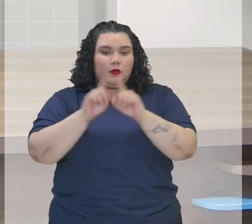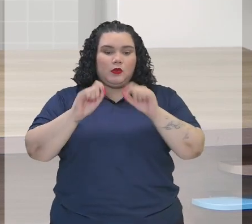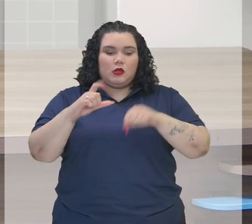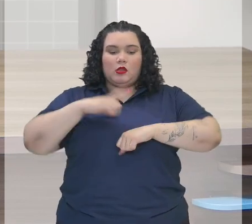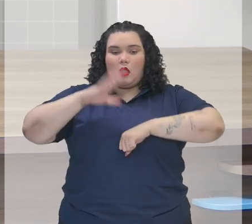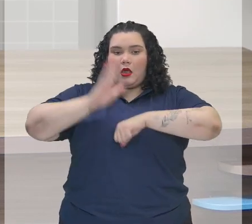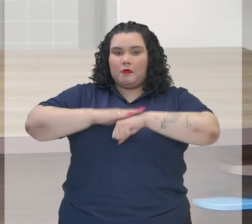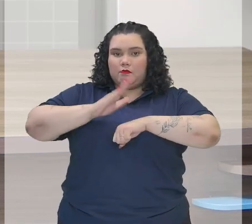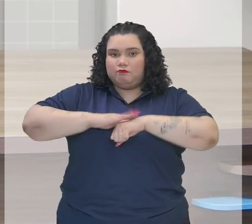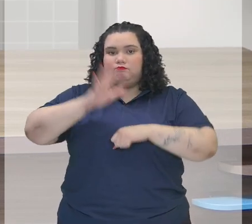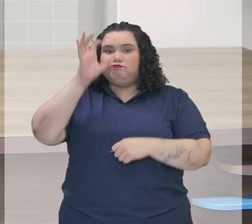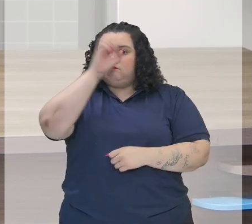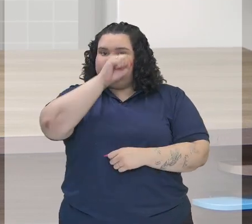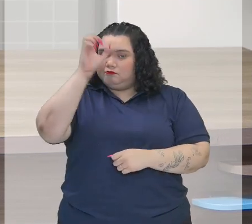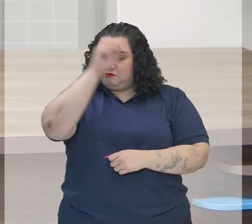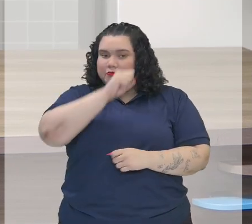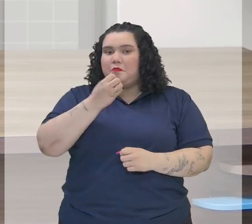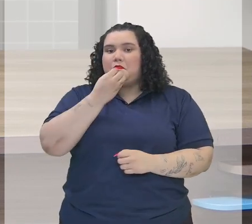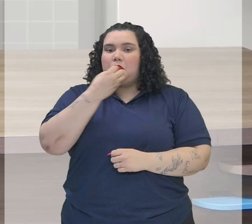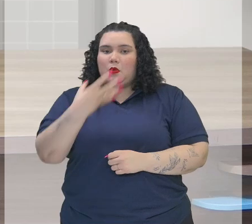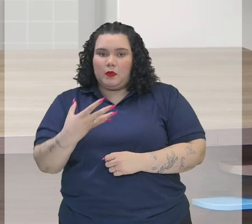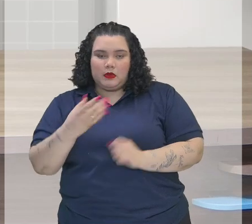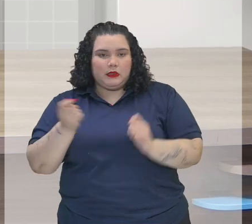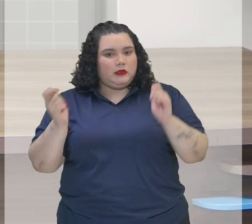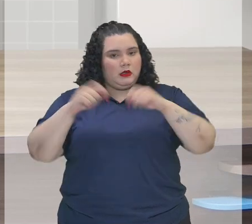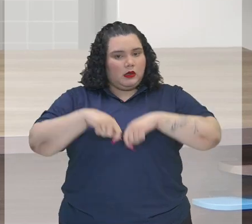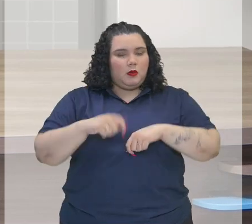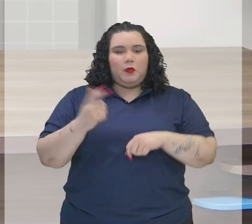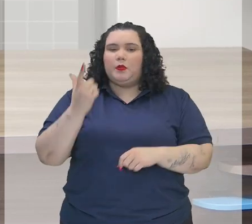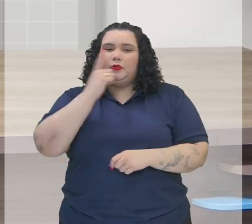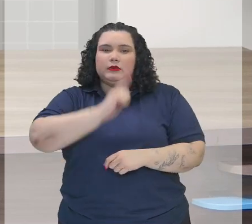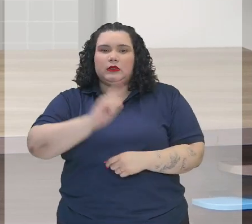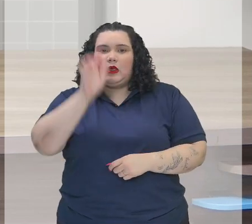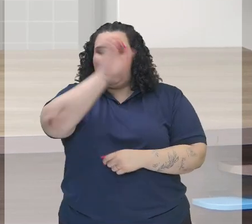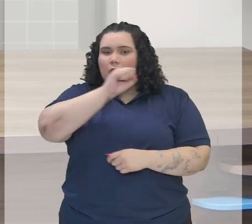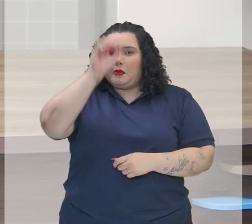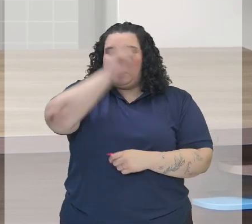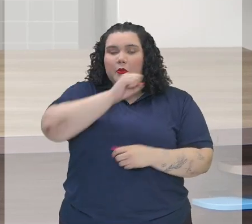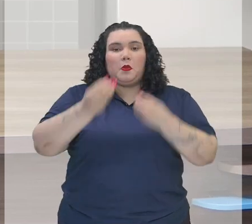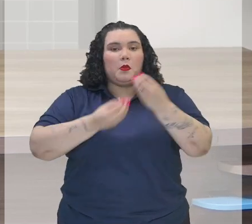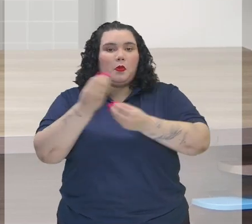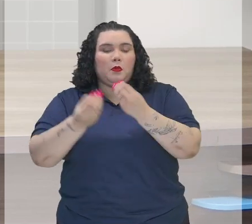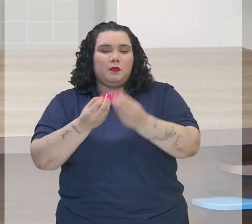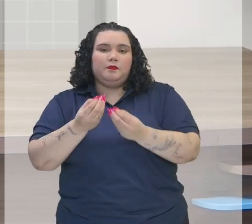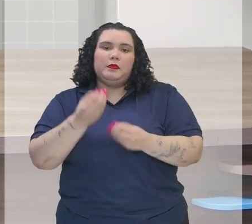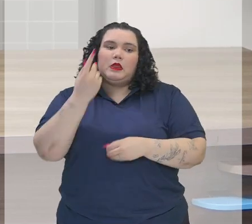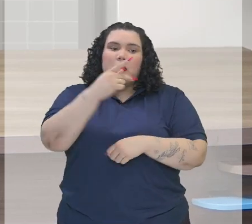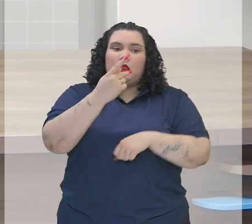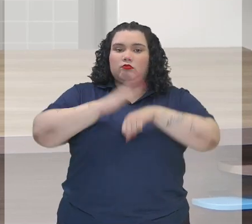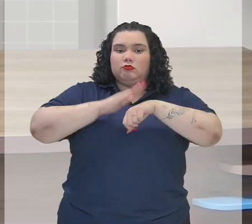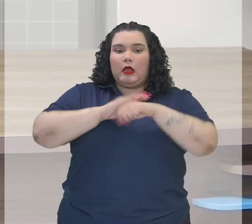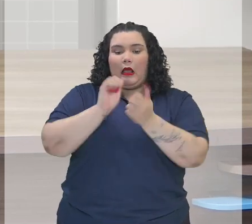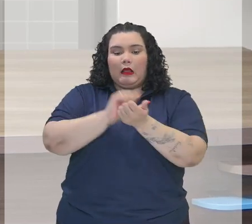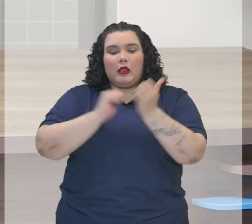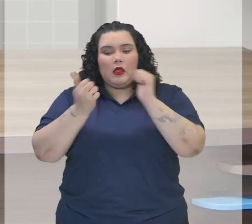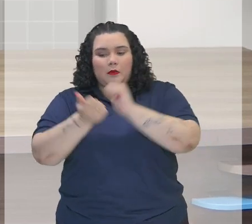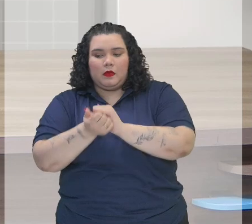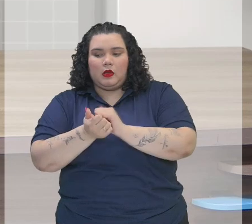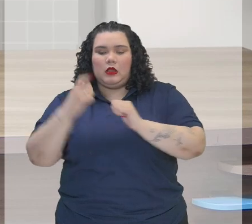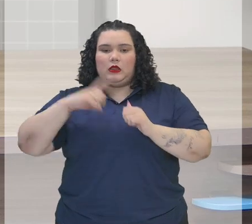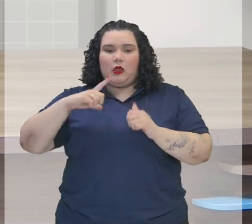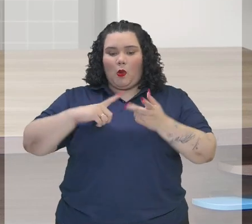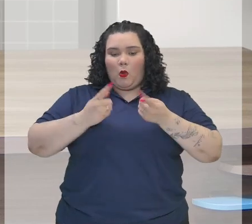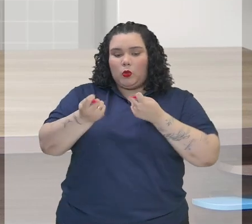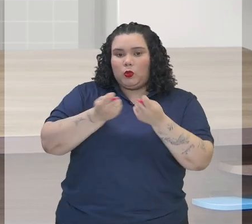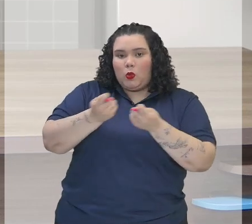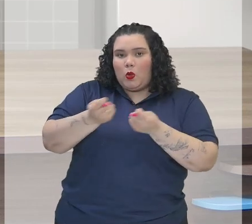de aprendizagem, não é ali que eles consigam aprender de uma maneira no qual eles consigam se autorregular, né,